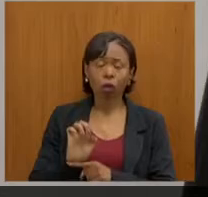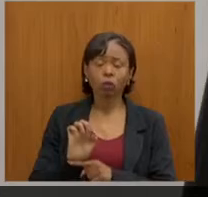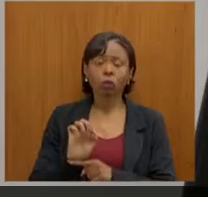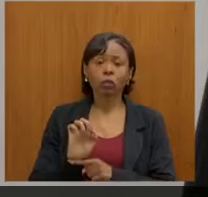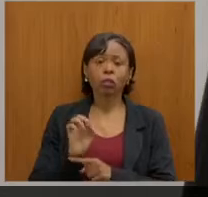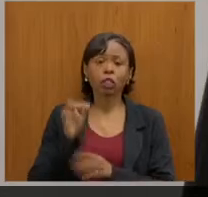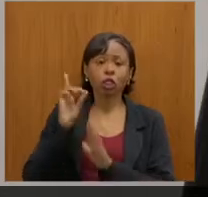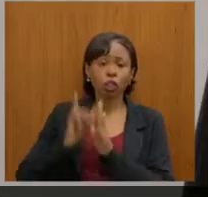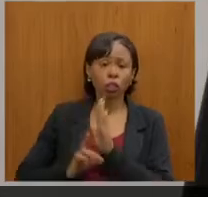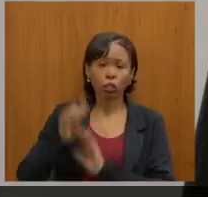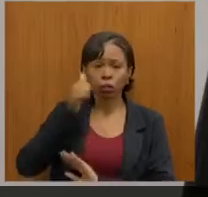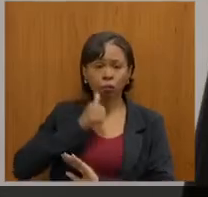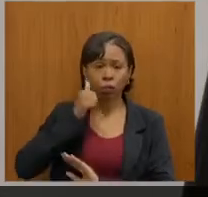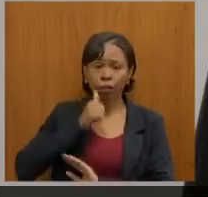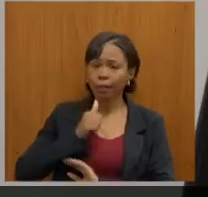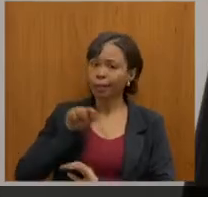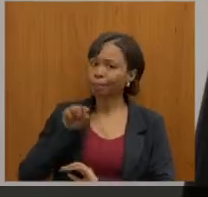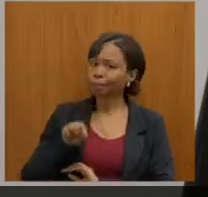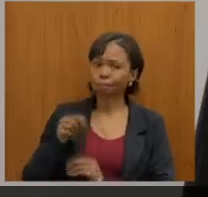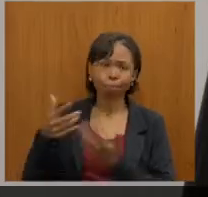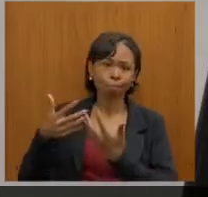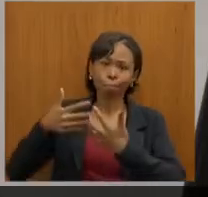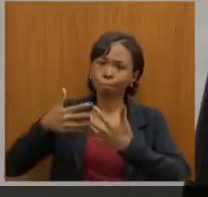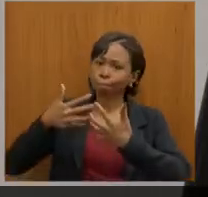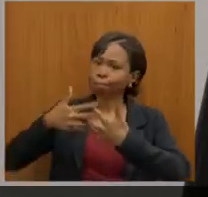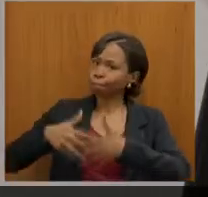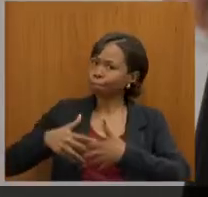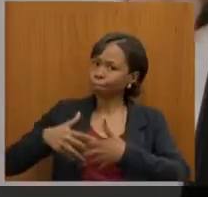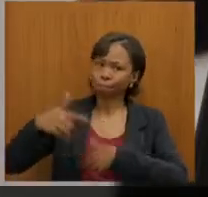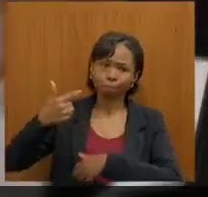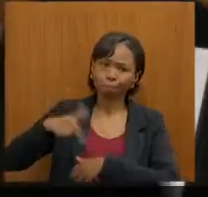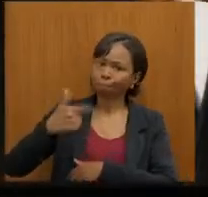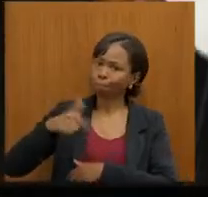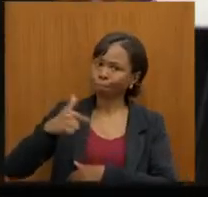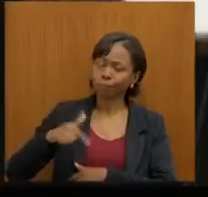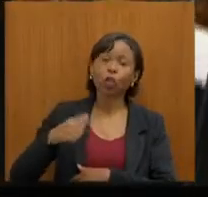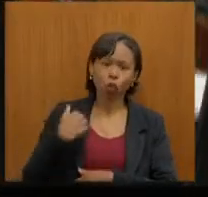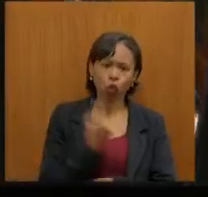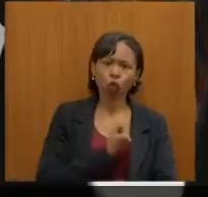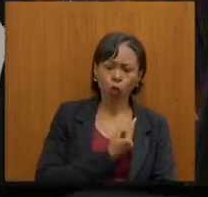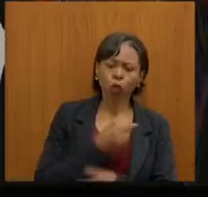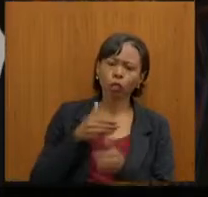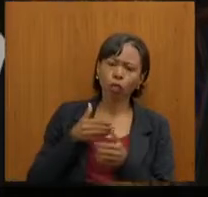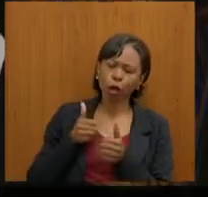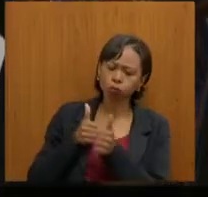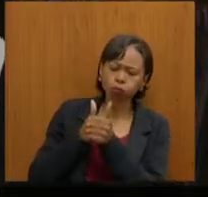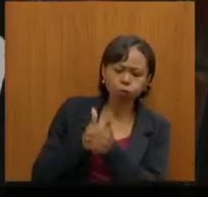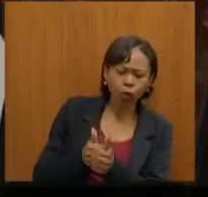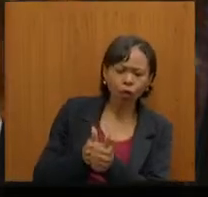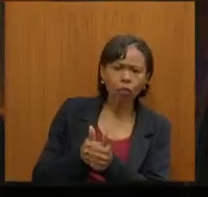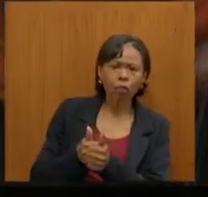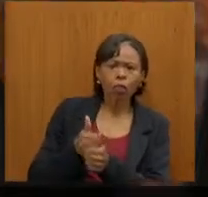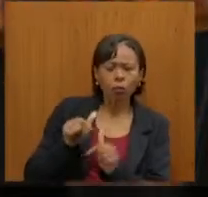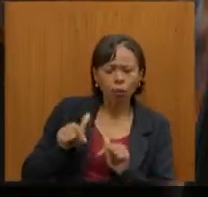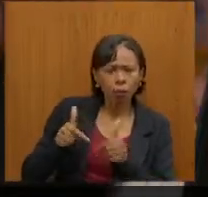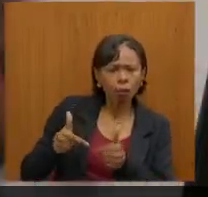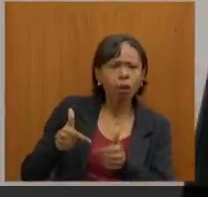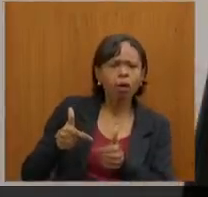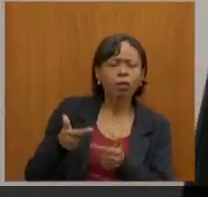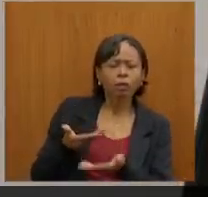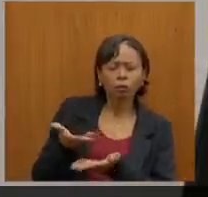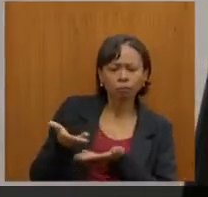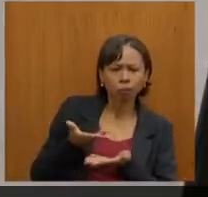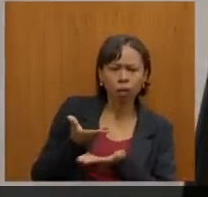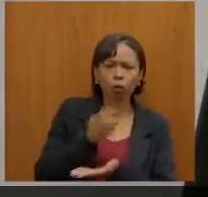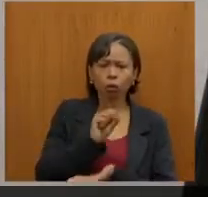mulheres não está funcionando a gente tem acompanhado as ações do Conselho temos dialogado